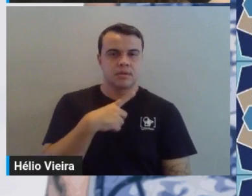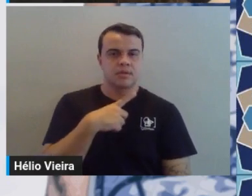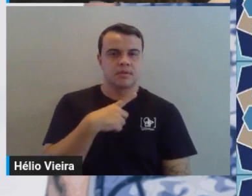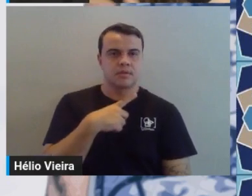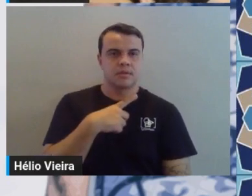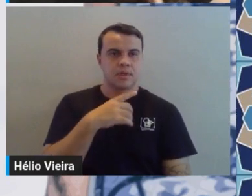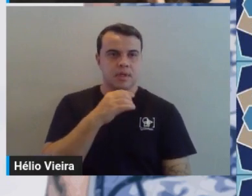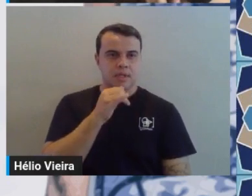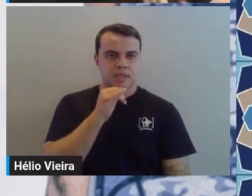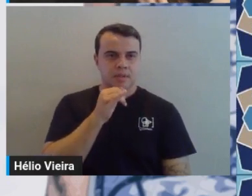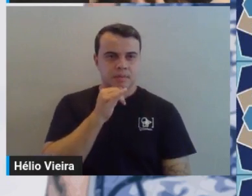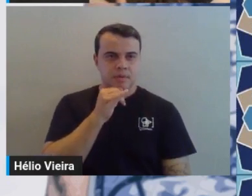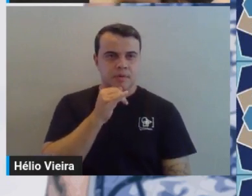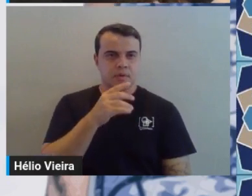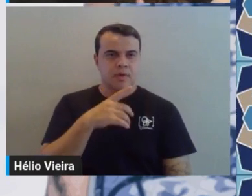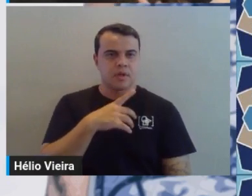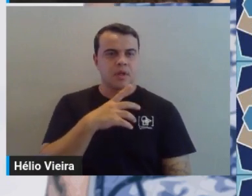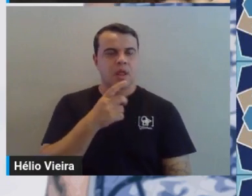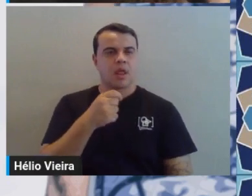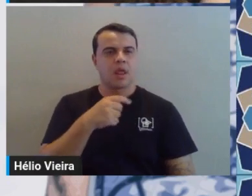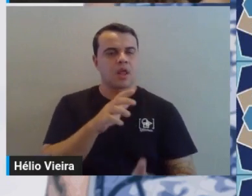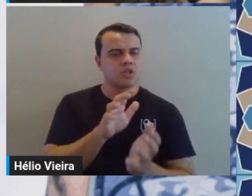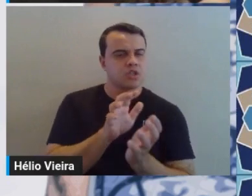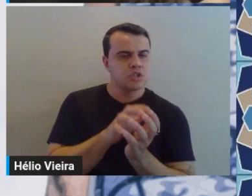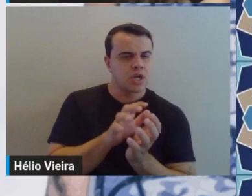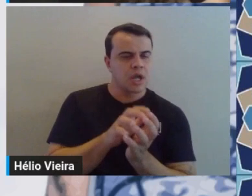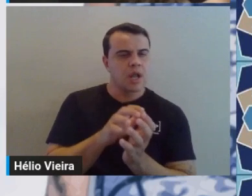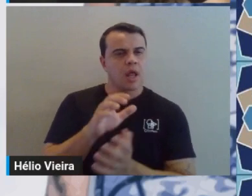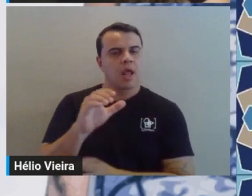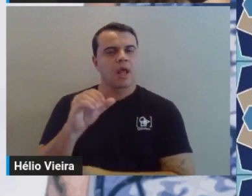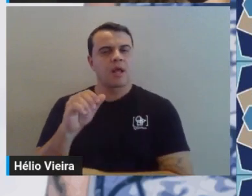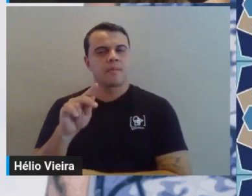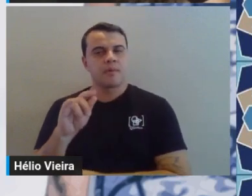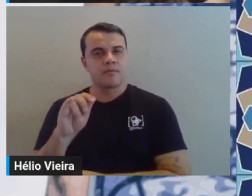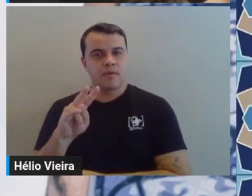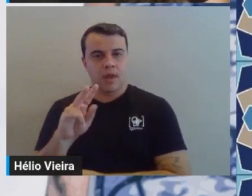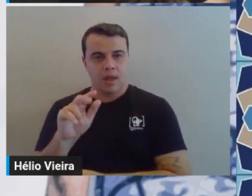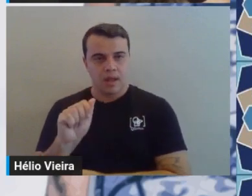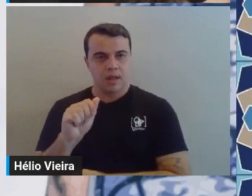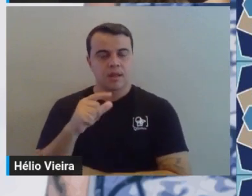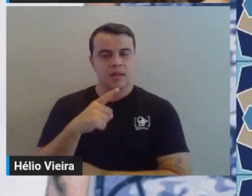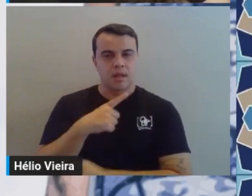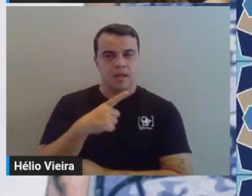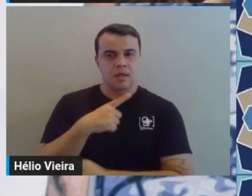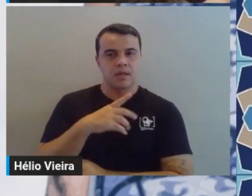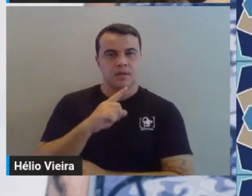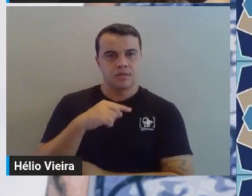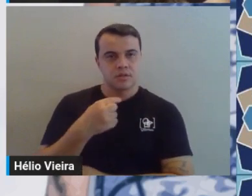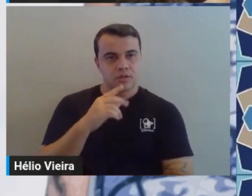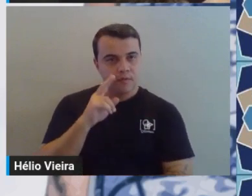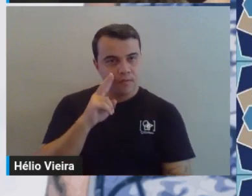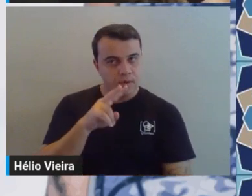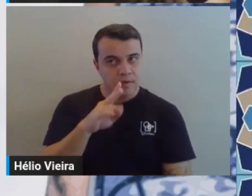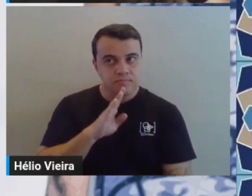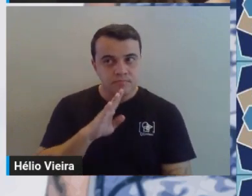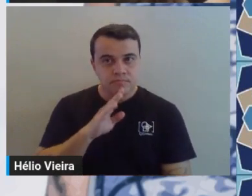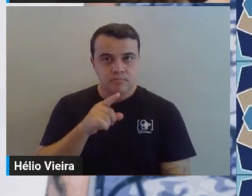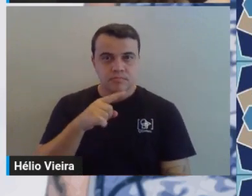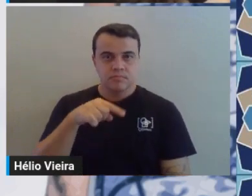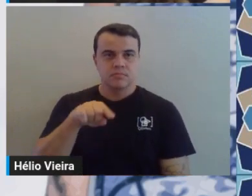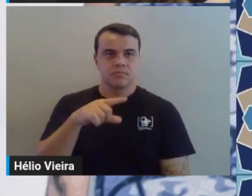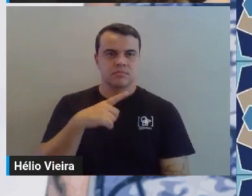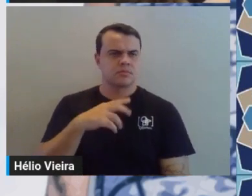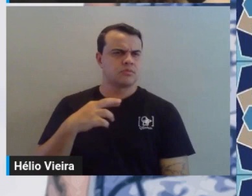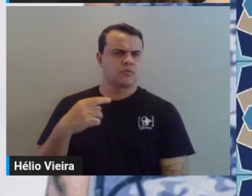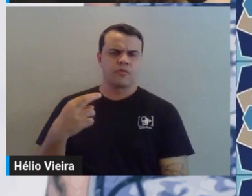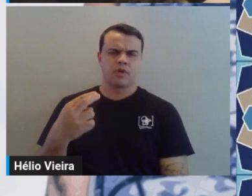por exemplo, tem família de jacaré, capivaras, que a gente vê falar mais, mas tem